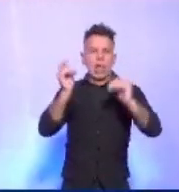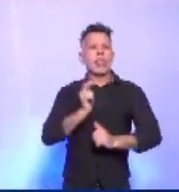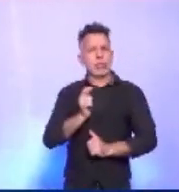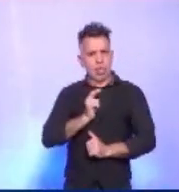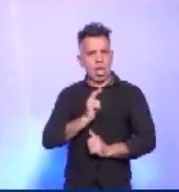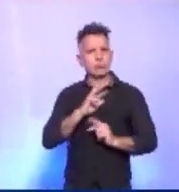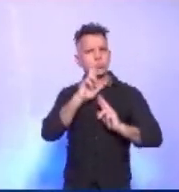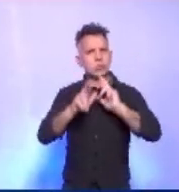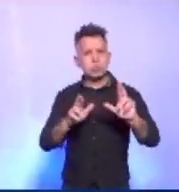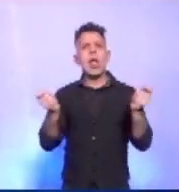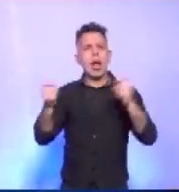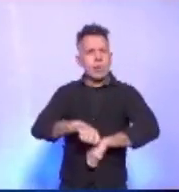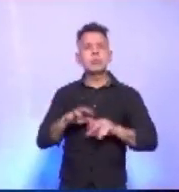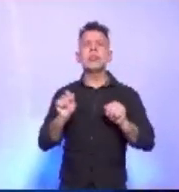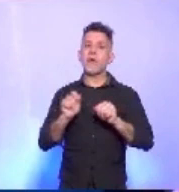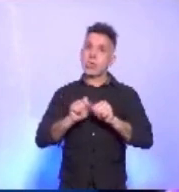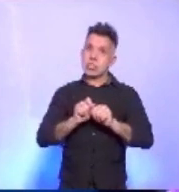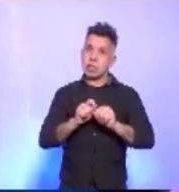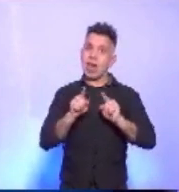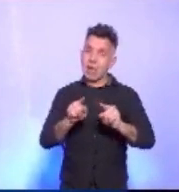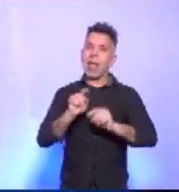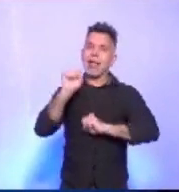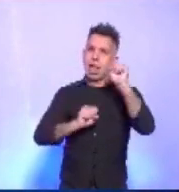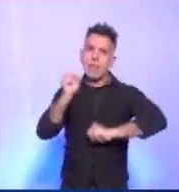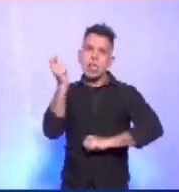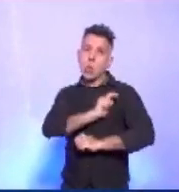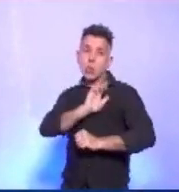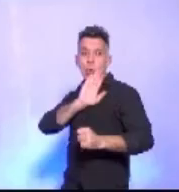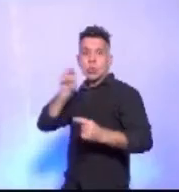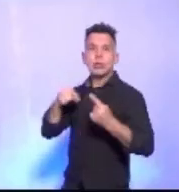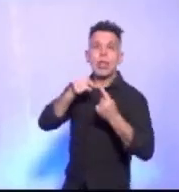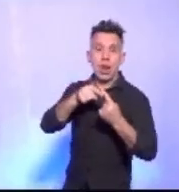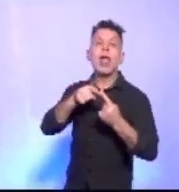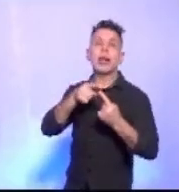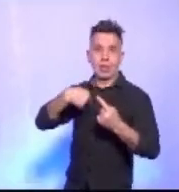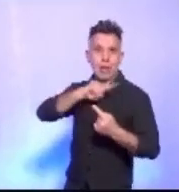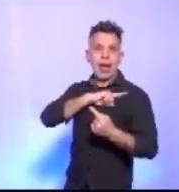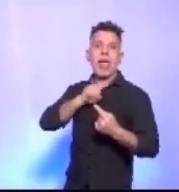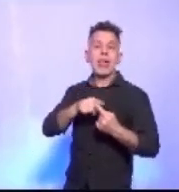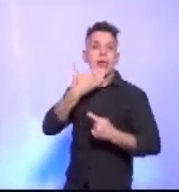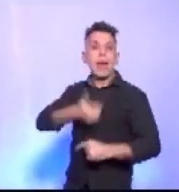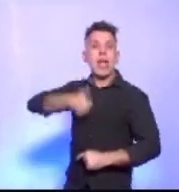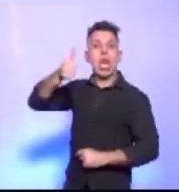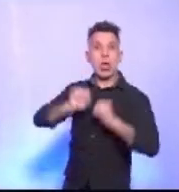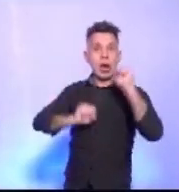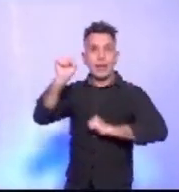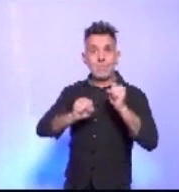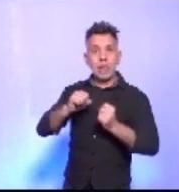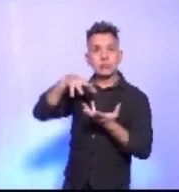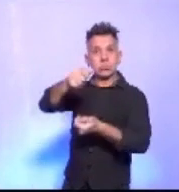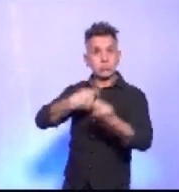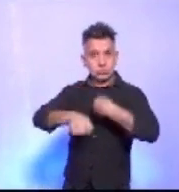ingredientes e as capacidades para fazer que essa empresa atinja a nossa meta, que é ser a melhor companhia do